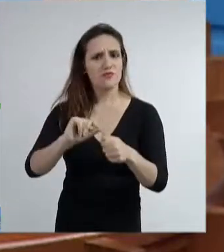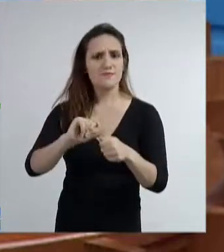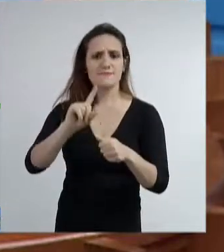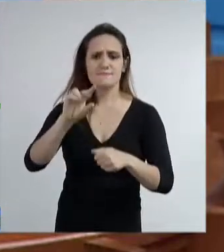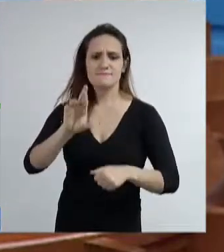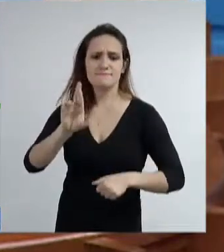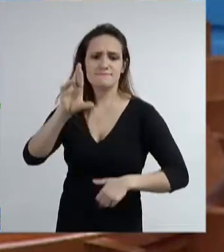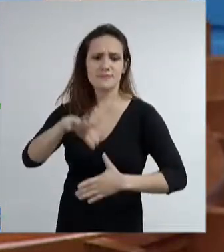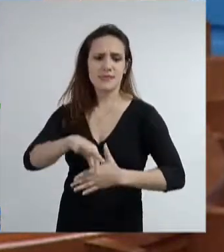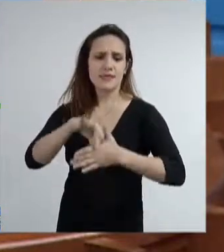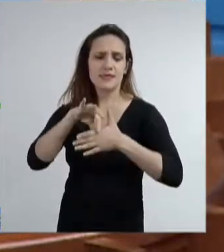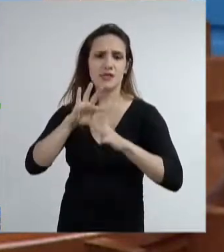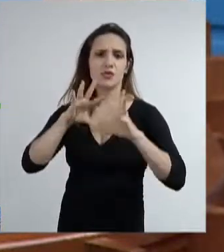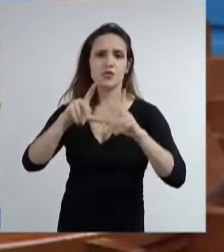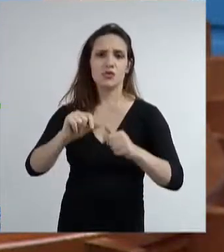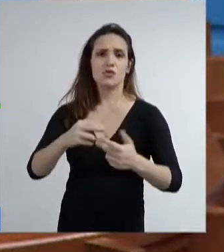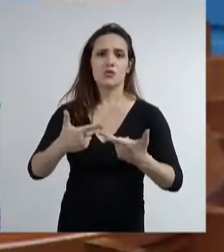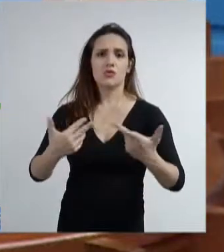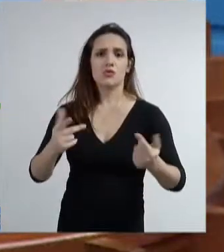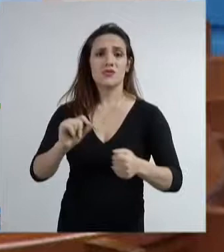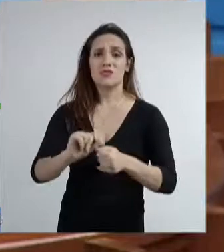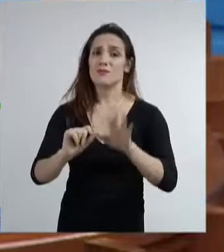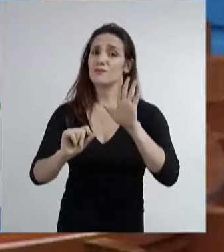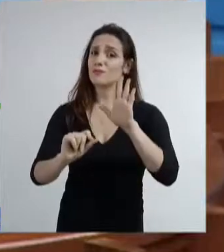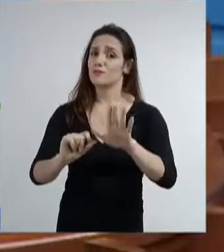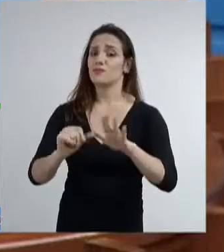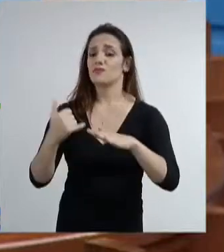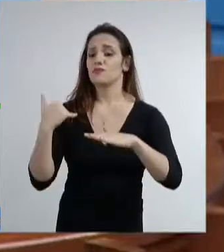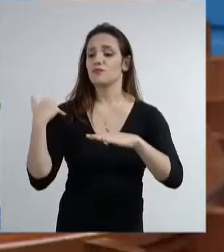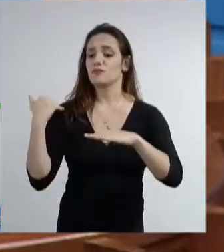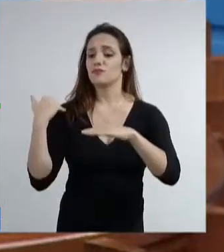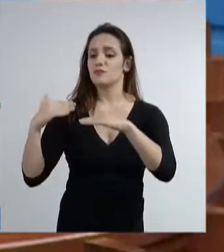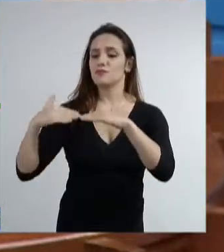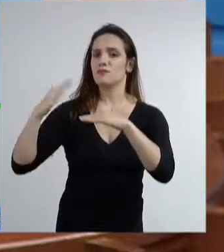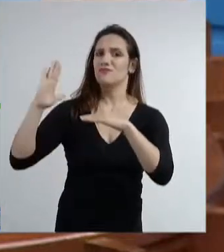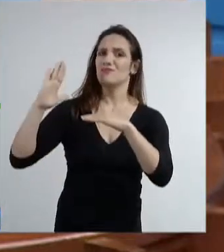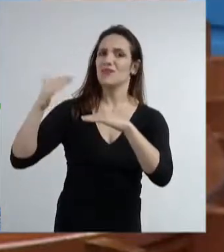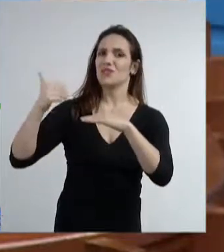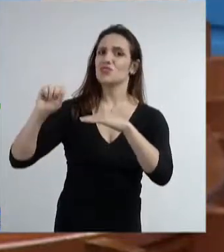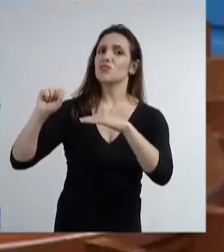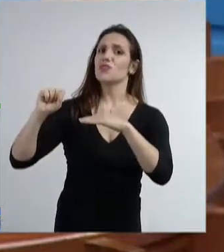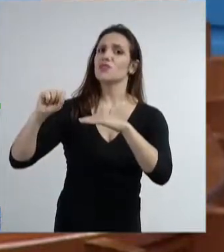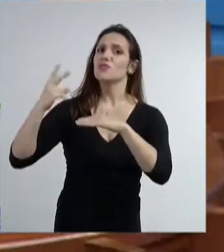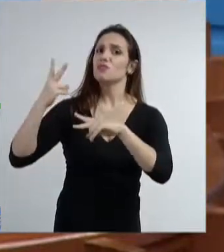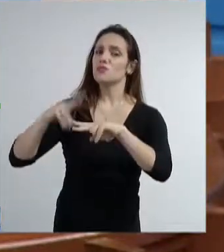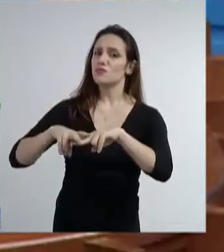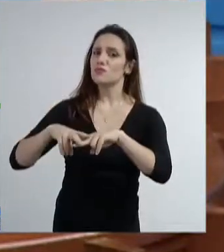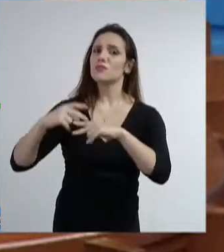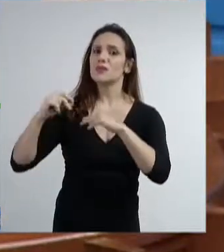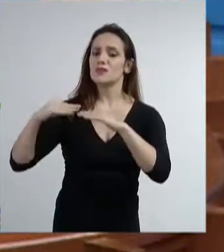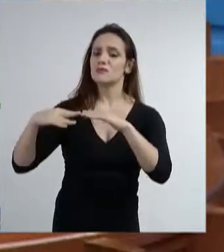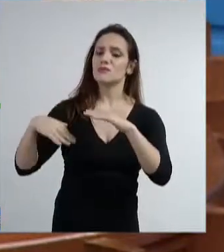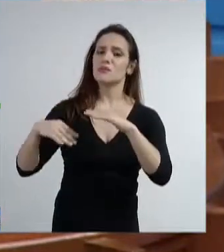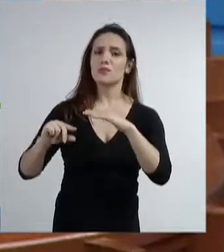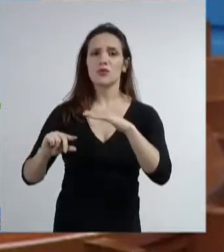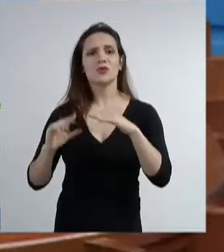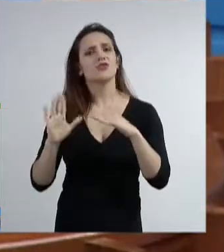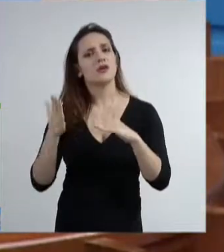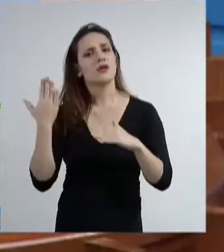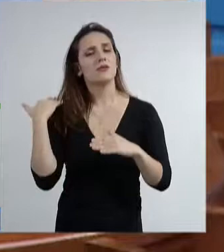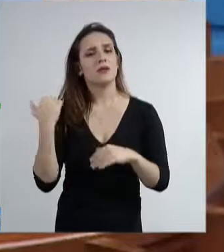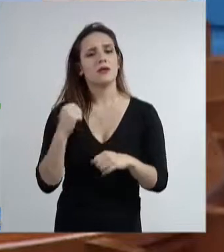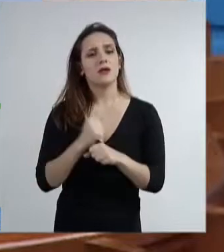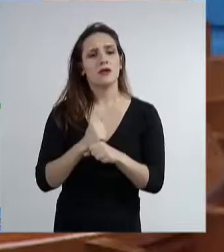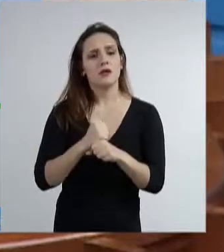mentor de tudo aquilo. Então, a maioridade penal, ela é necessária e foi algo que eu já propus no ano de